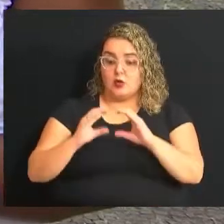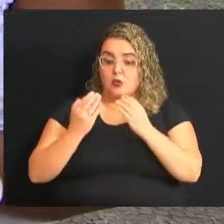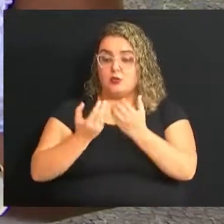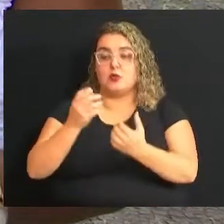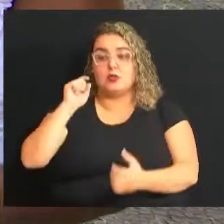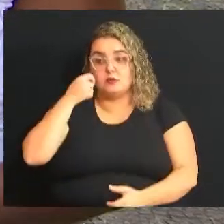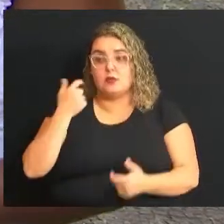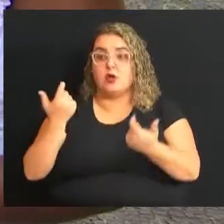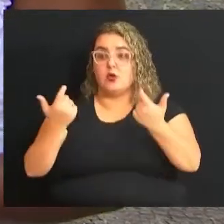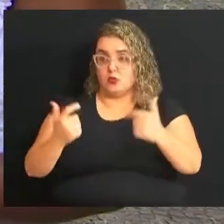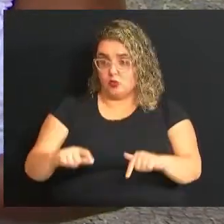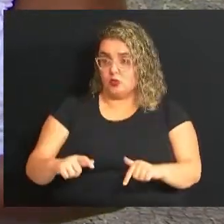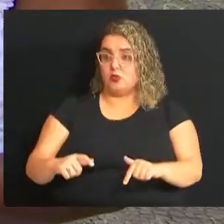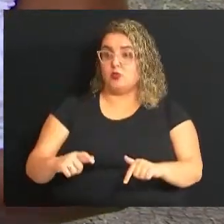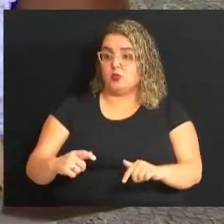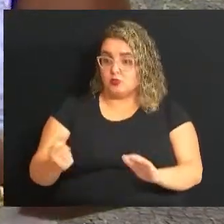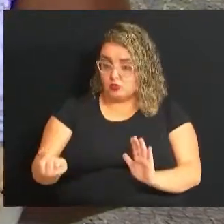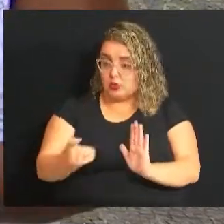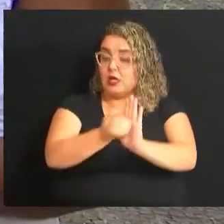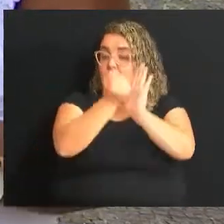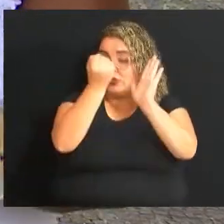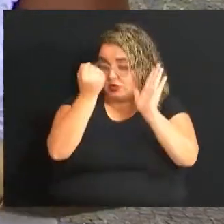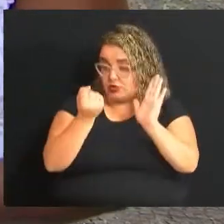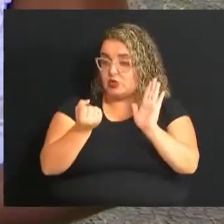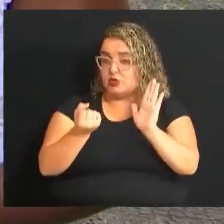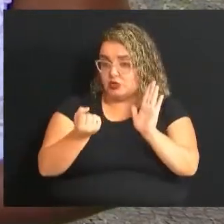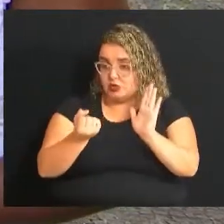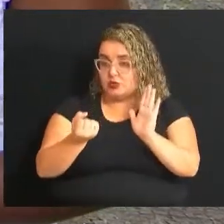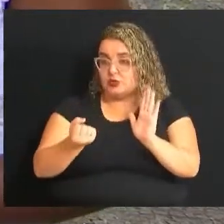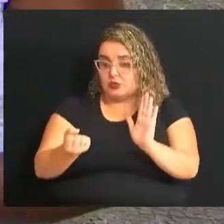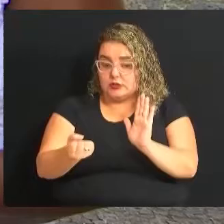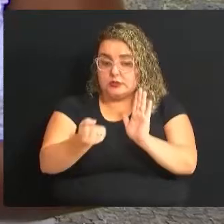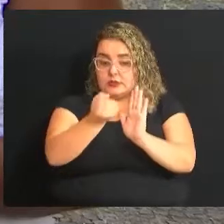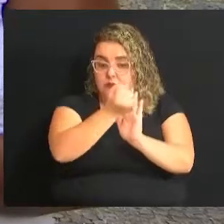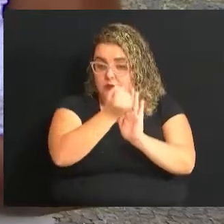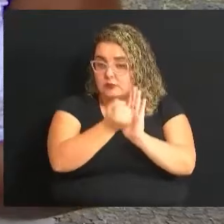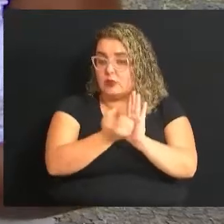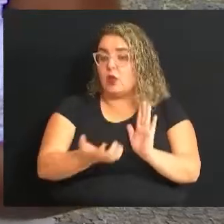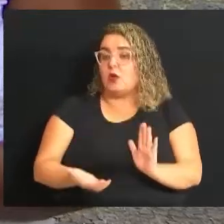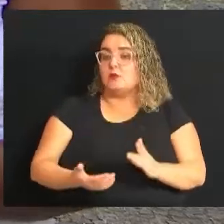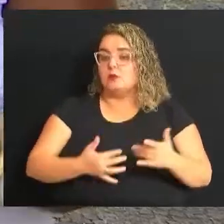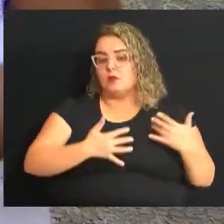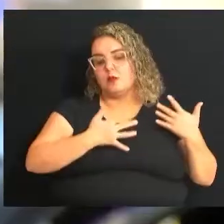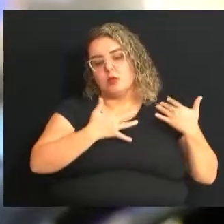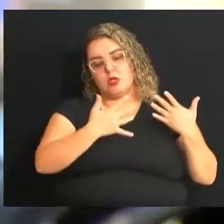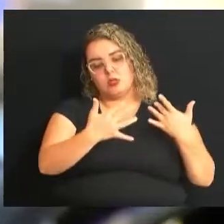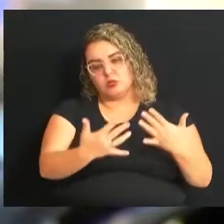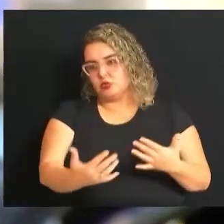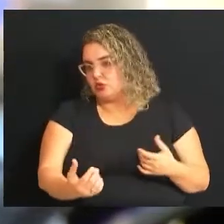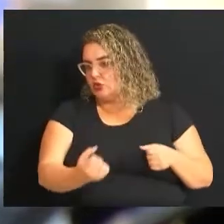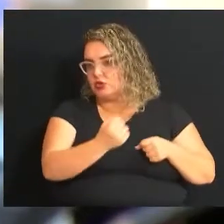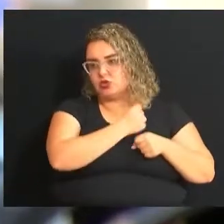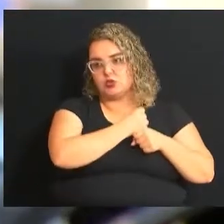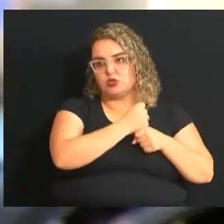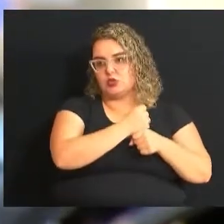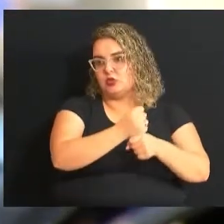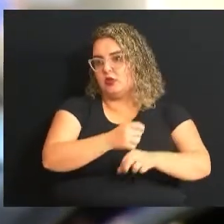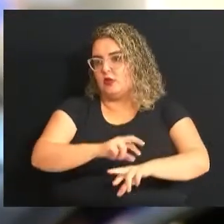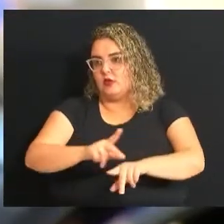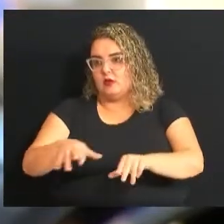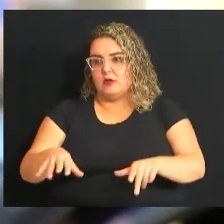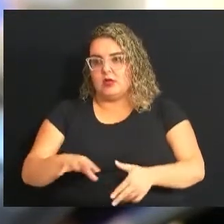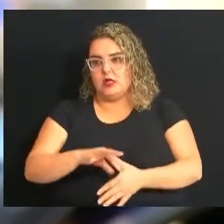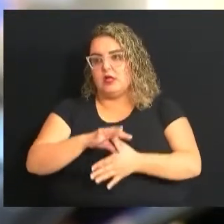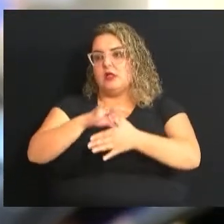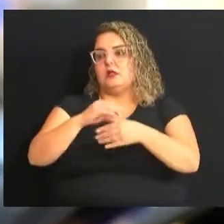espaço extremamente simbólico. E é por isso, com certeza, que no decorrer de décadas, diversas lideranças